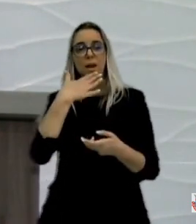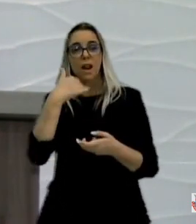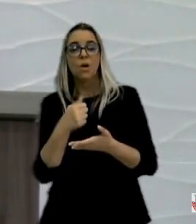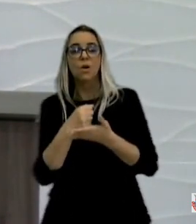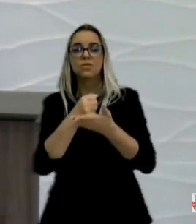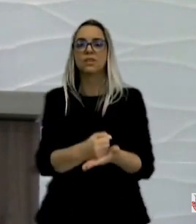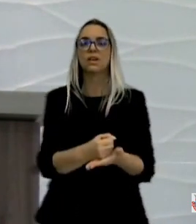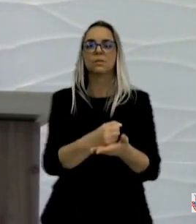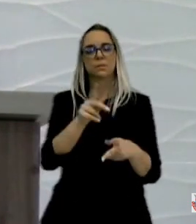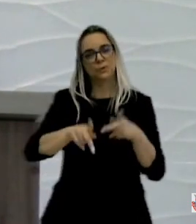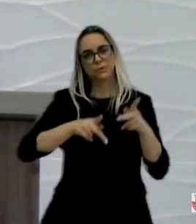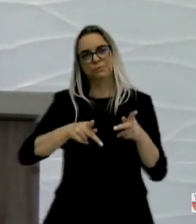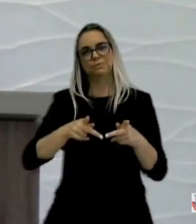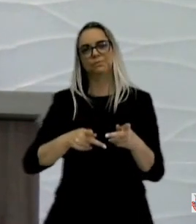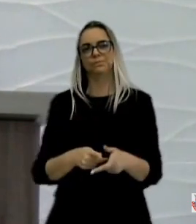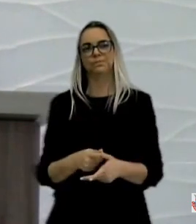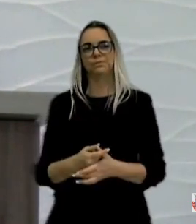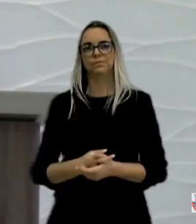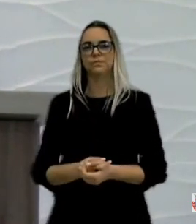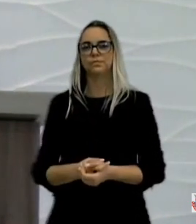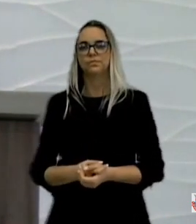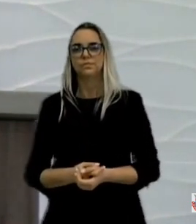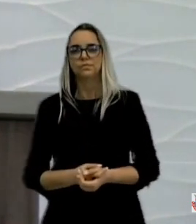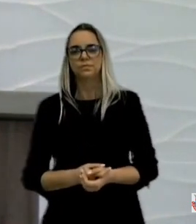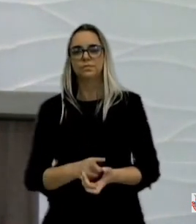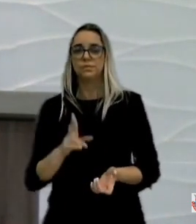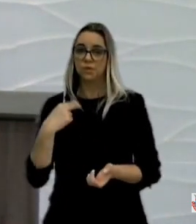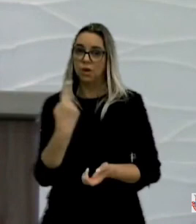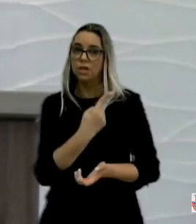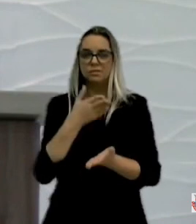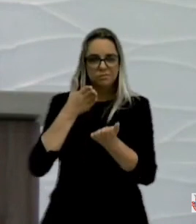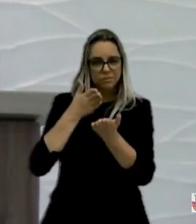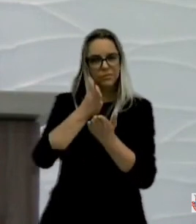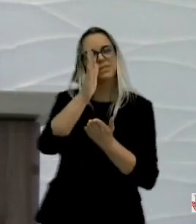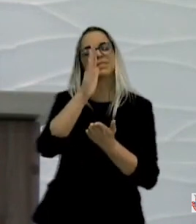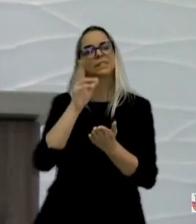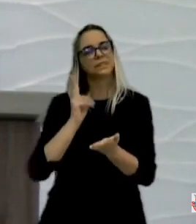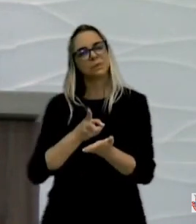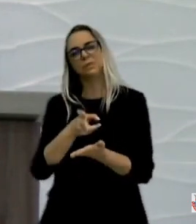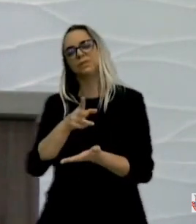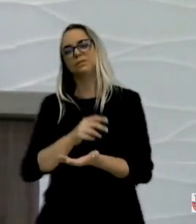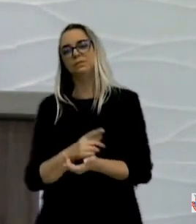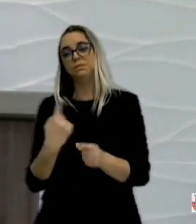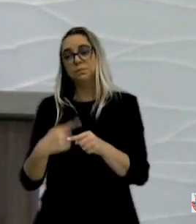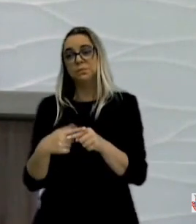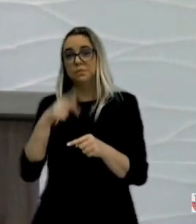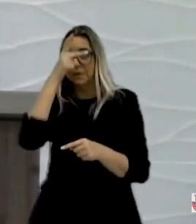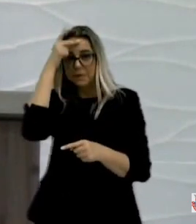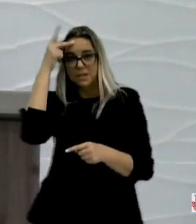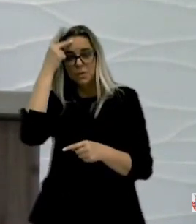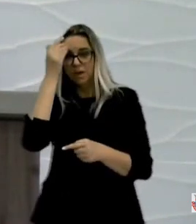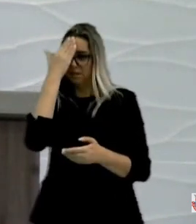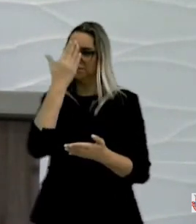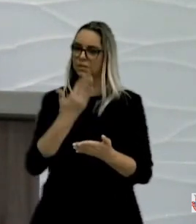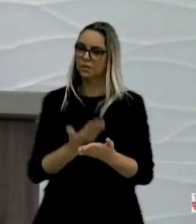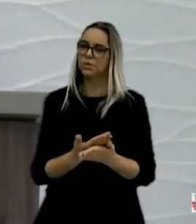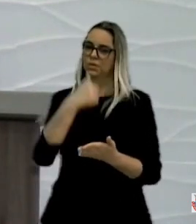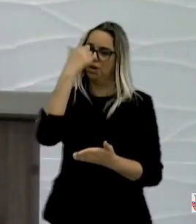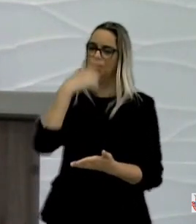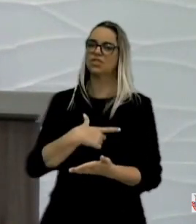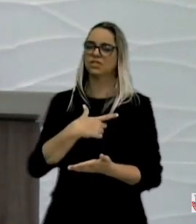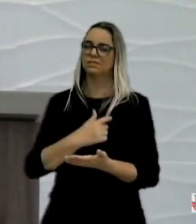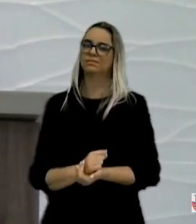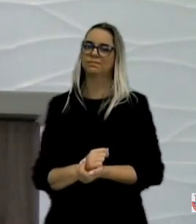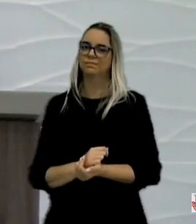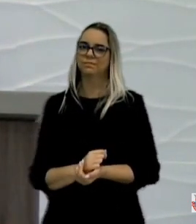população. E é assim que a gente temos que seguir, porque as pessoas nos confiou a estar aqui.